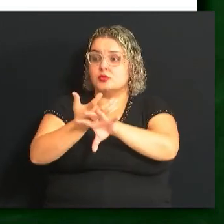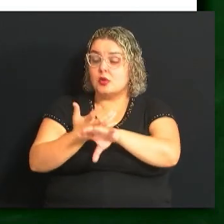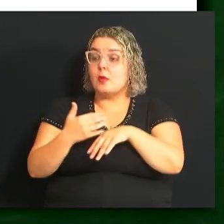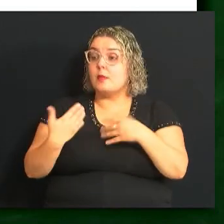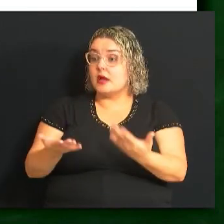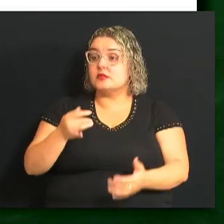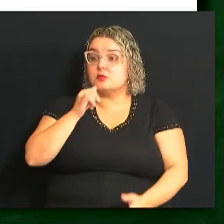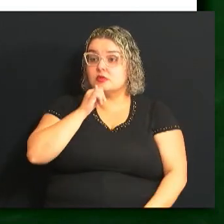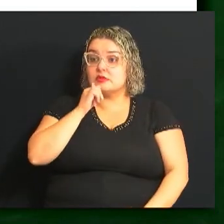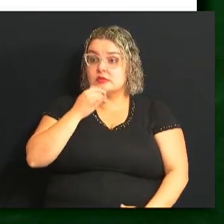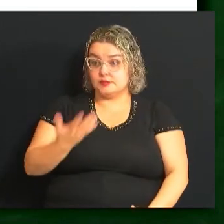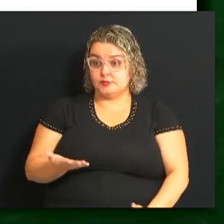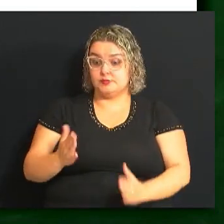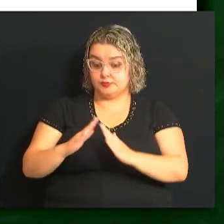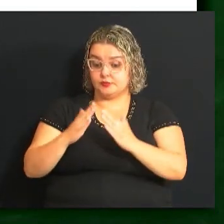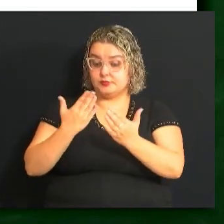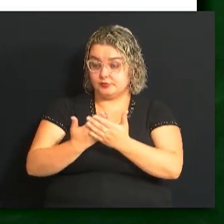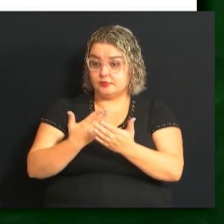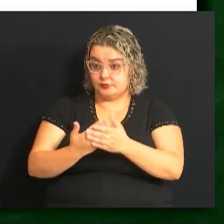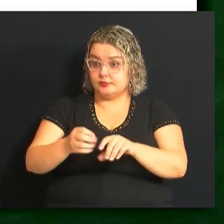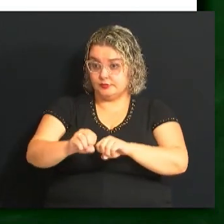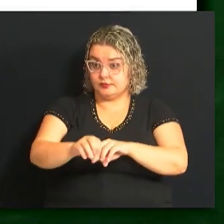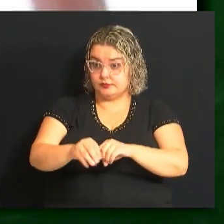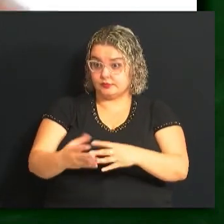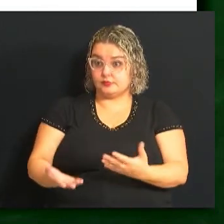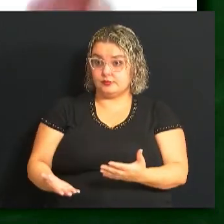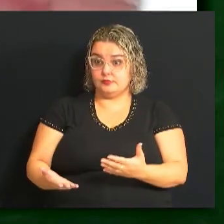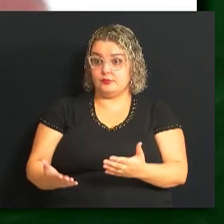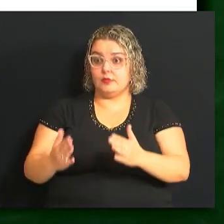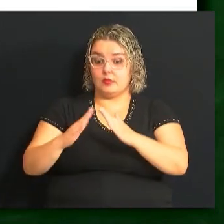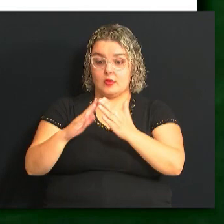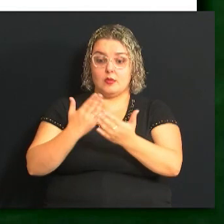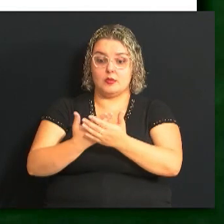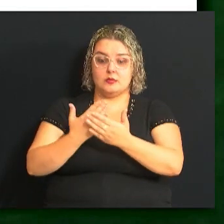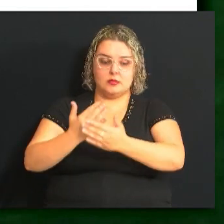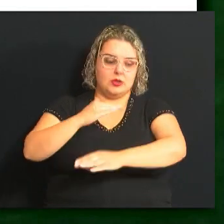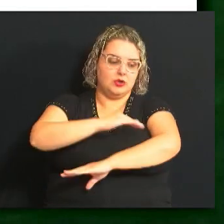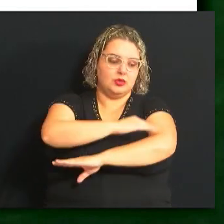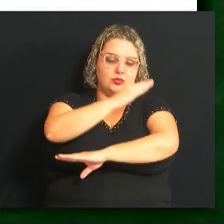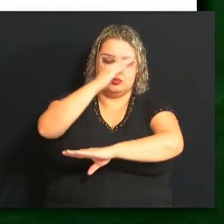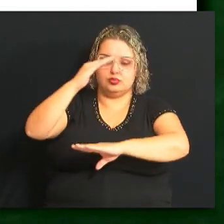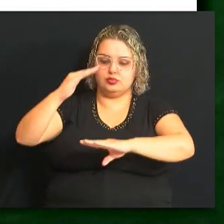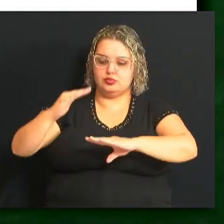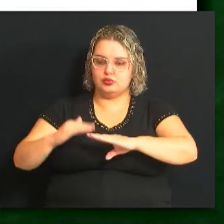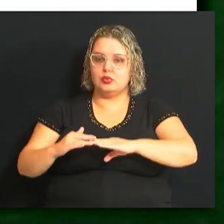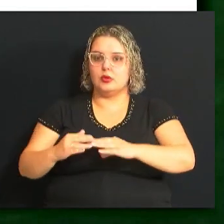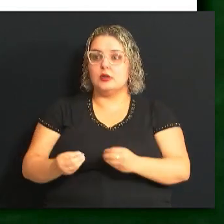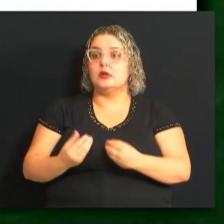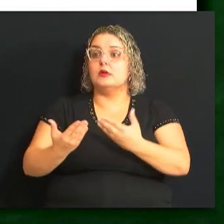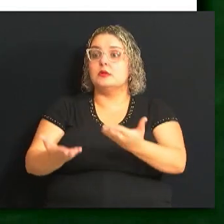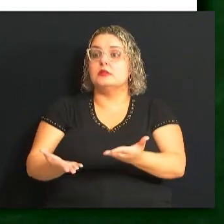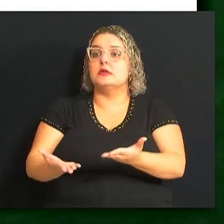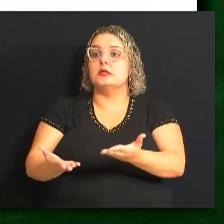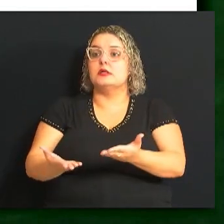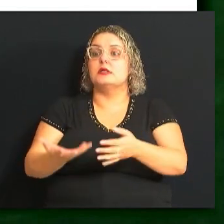exemplo, dessa escola que eu leciono, é uma escola de período integral. Então, ela coloca essa disciplina como